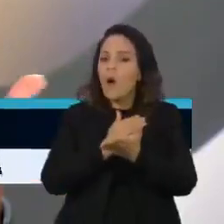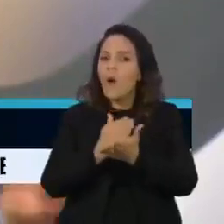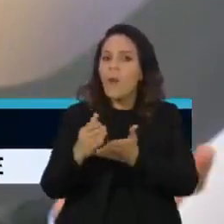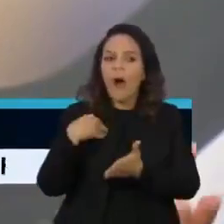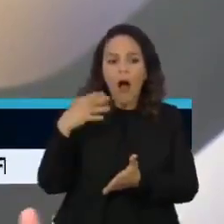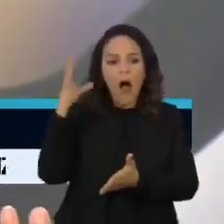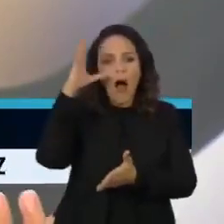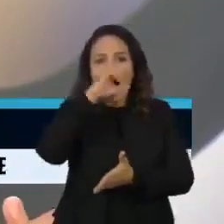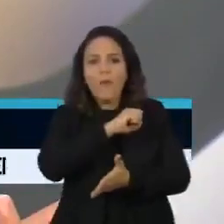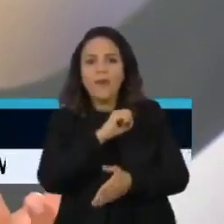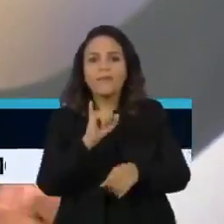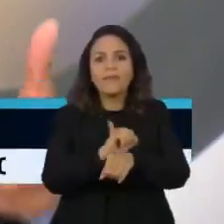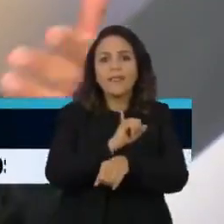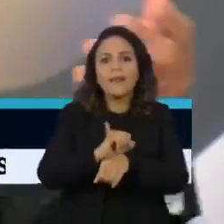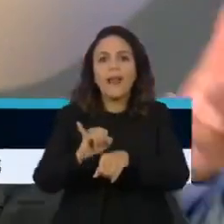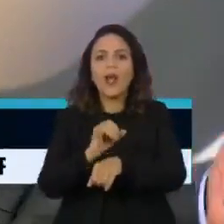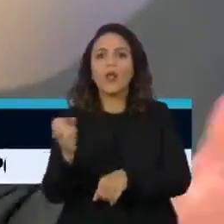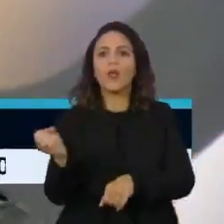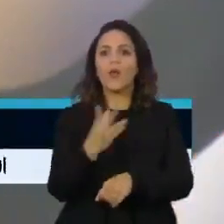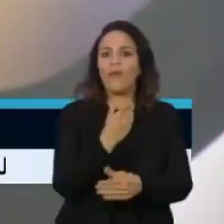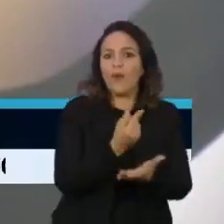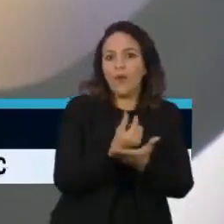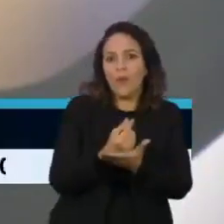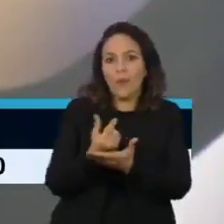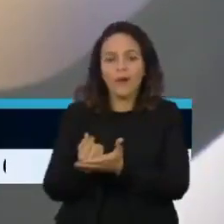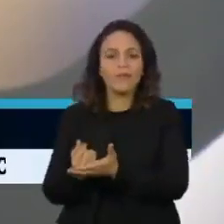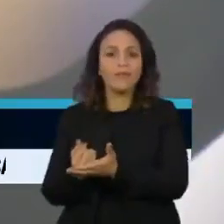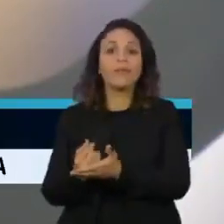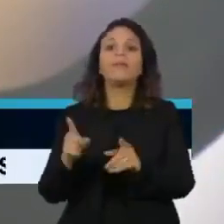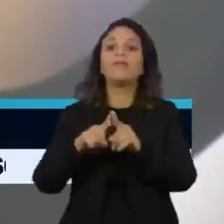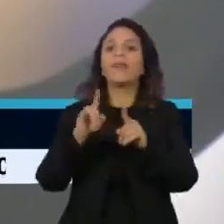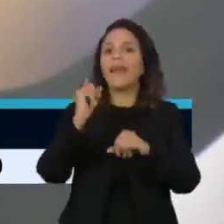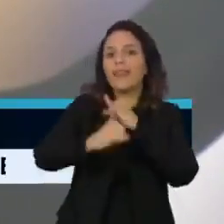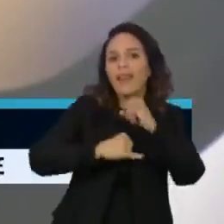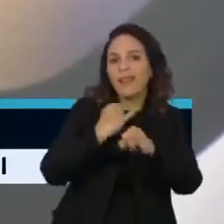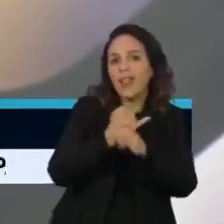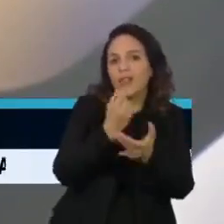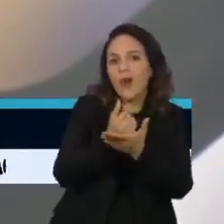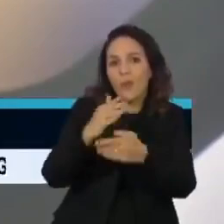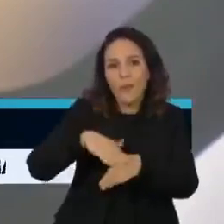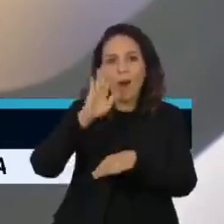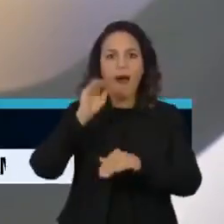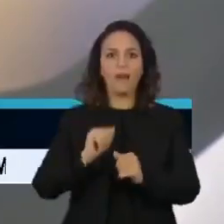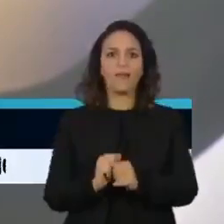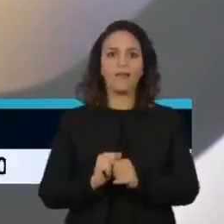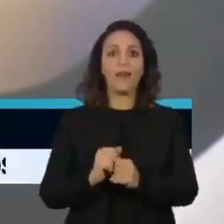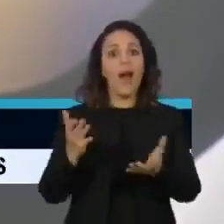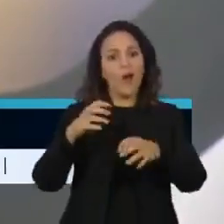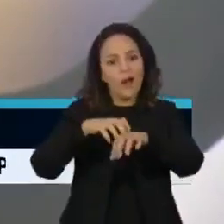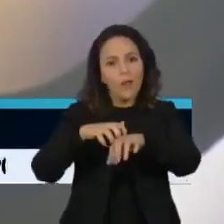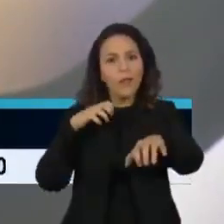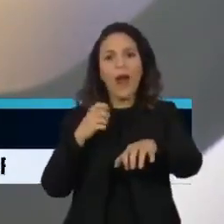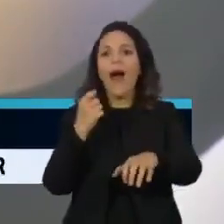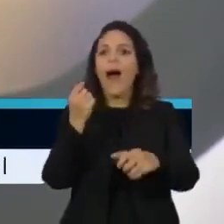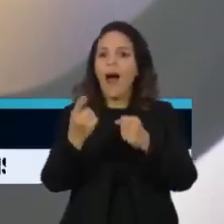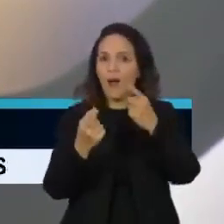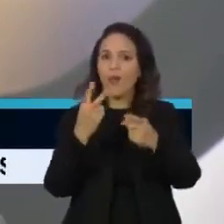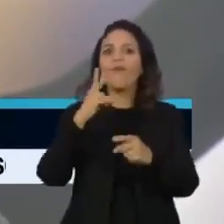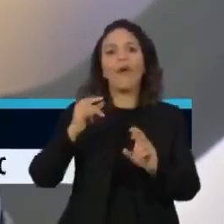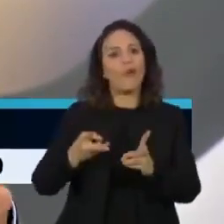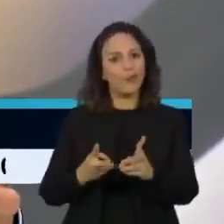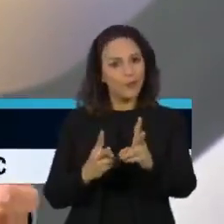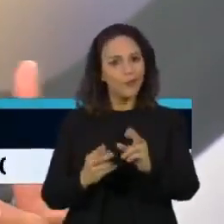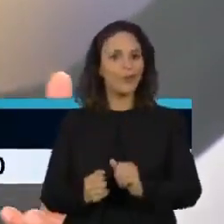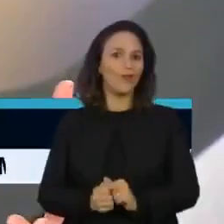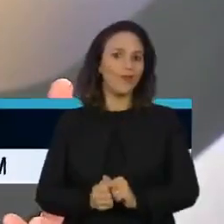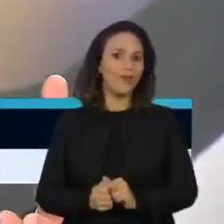novas formas de consumo certamente mais comércio eletrônico vai continuar em parte com o trabalho remoto vai